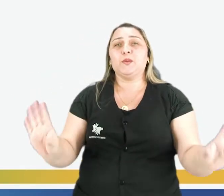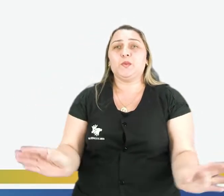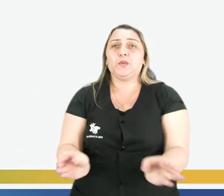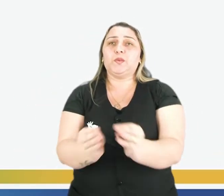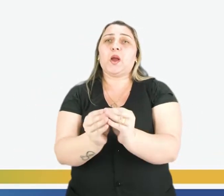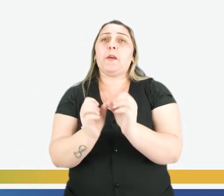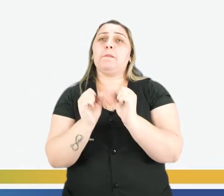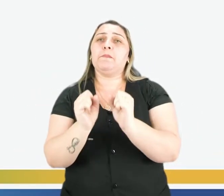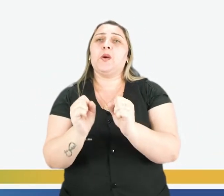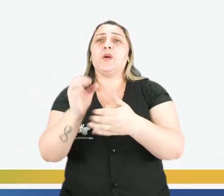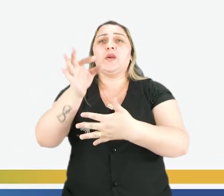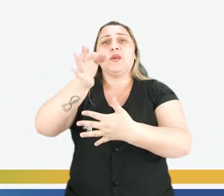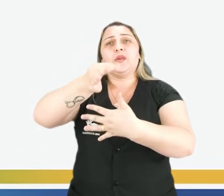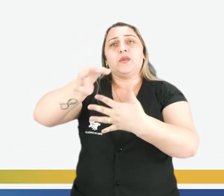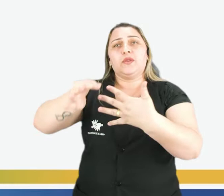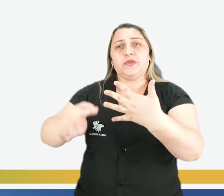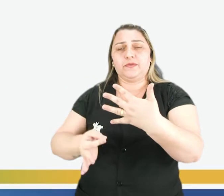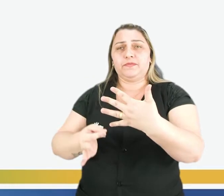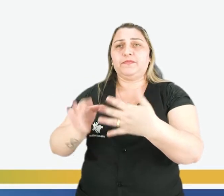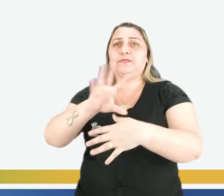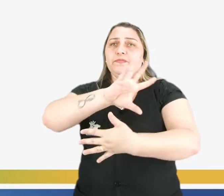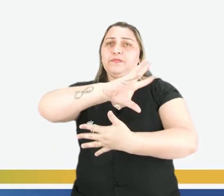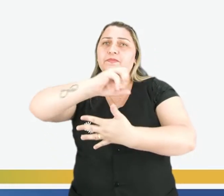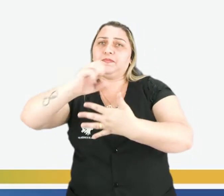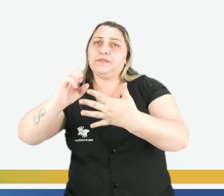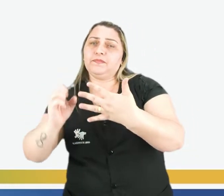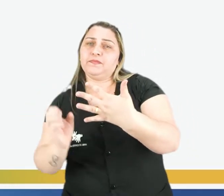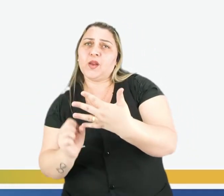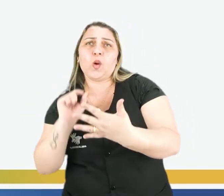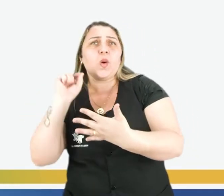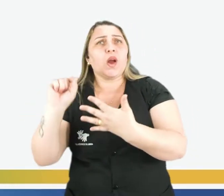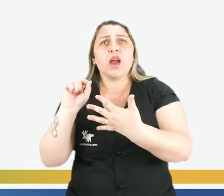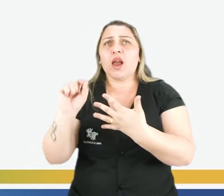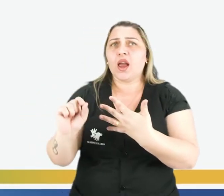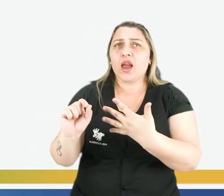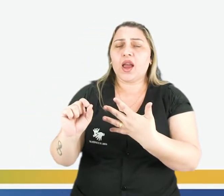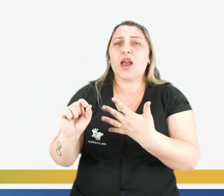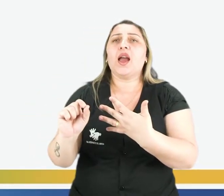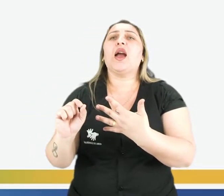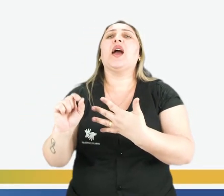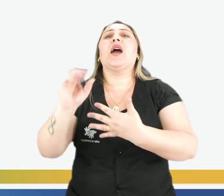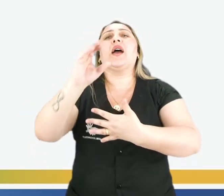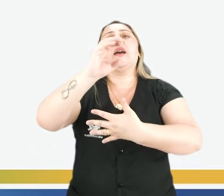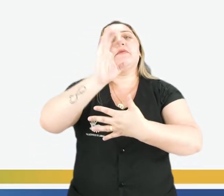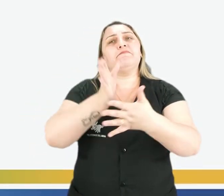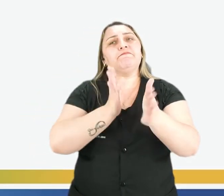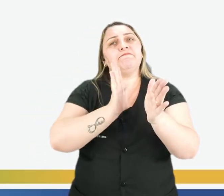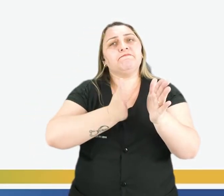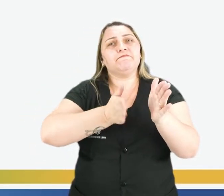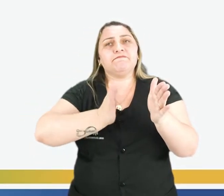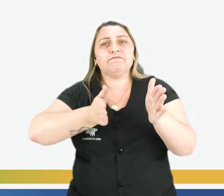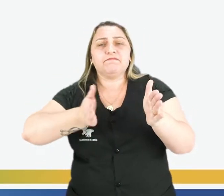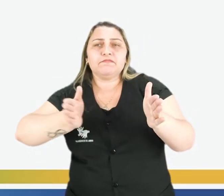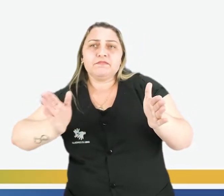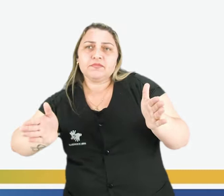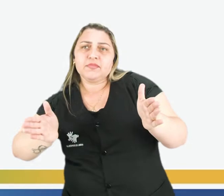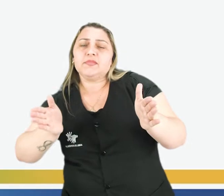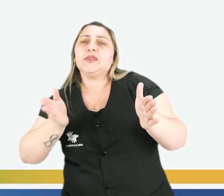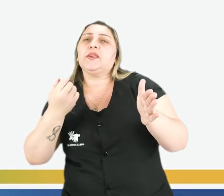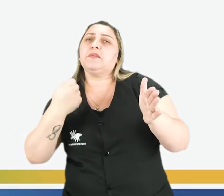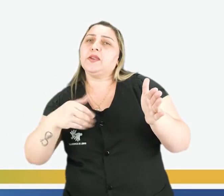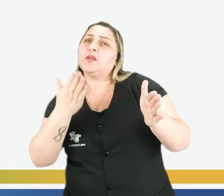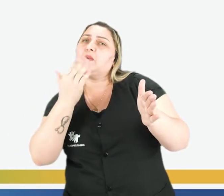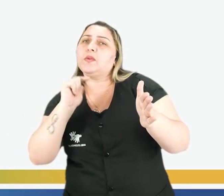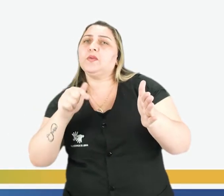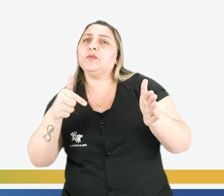simplificada, pode-se classificar como cadeia alimentar o quê? A sequência de organismos que serve de